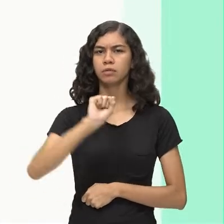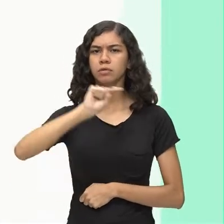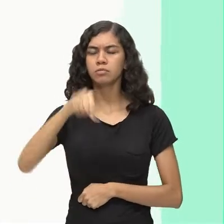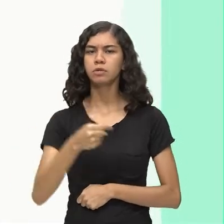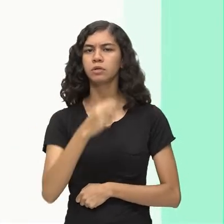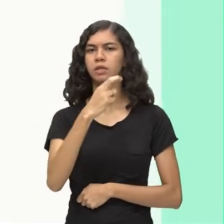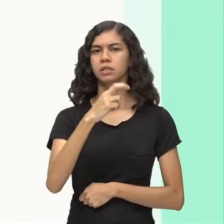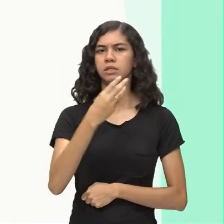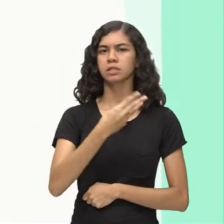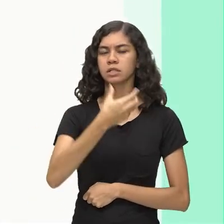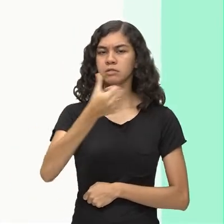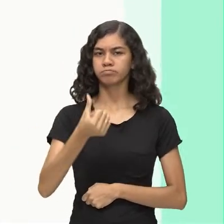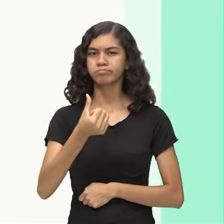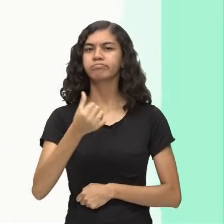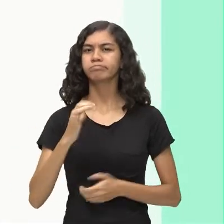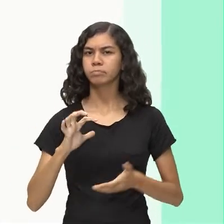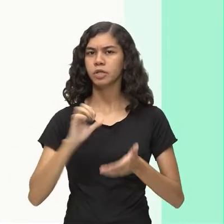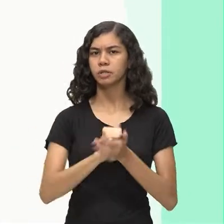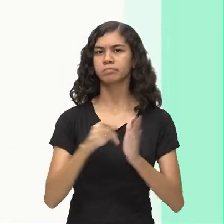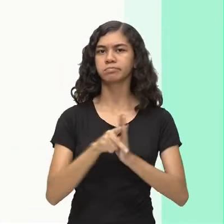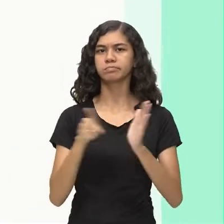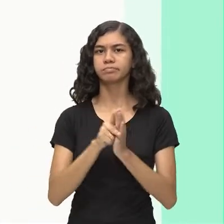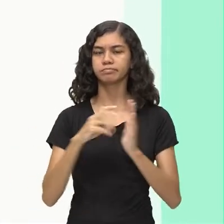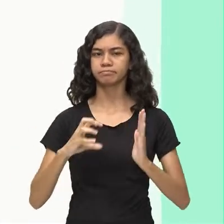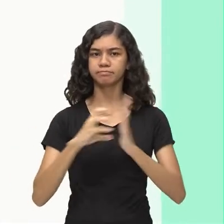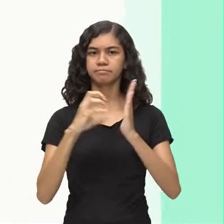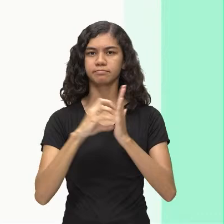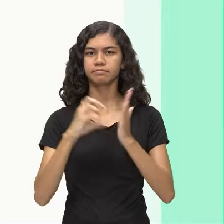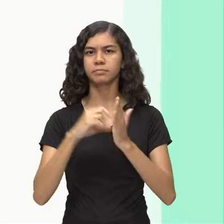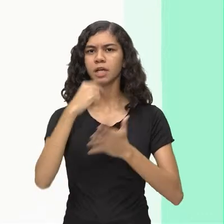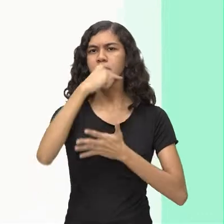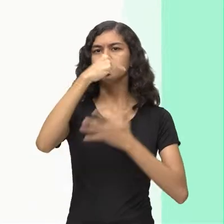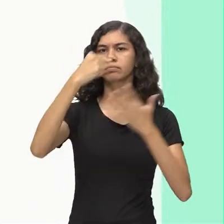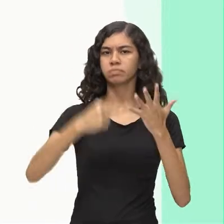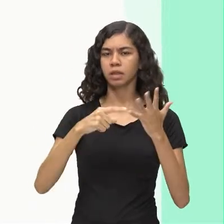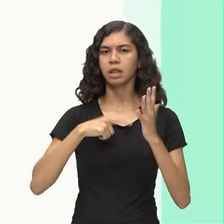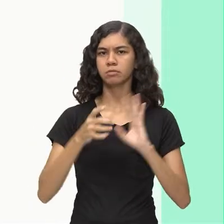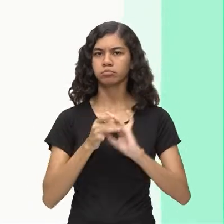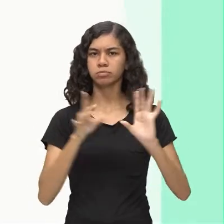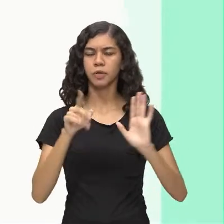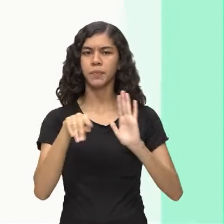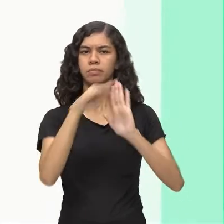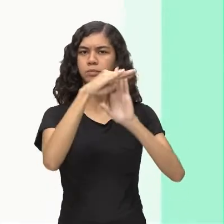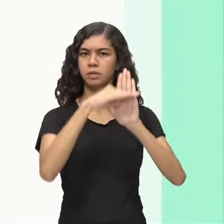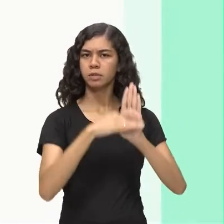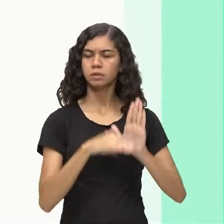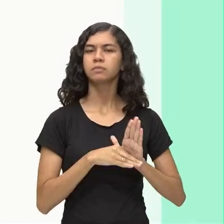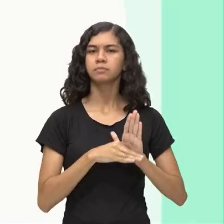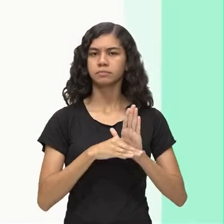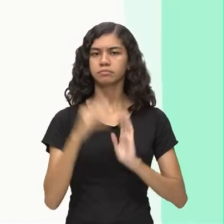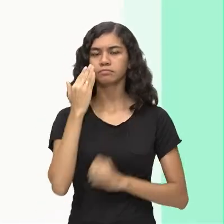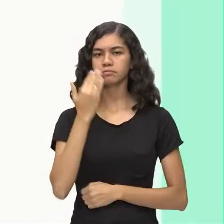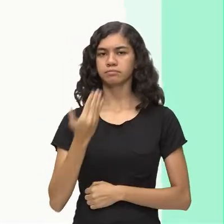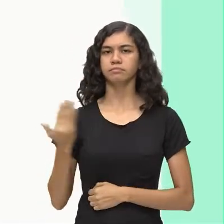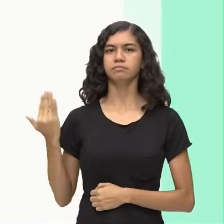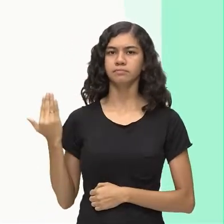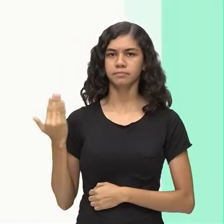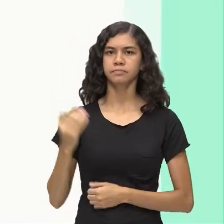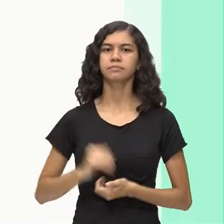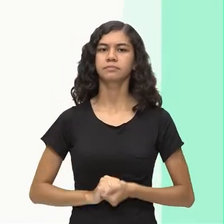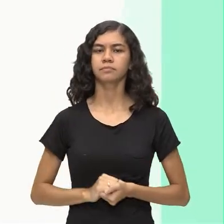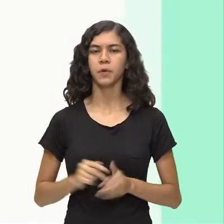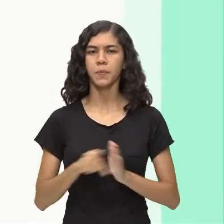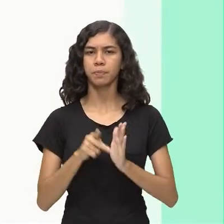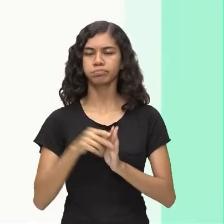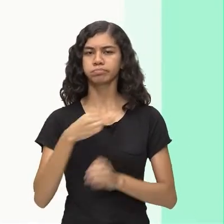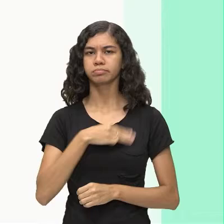1.088.536 casos de AIDS. E aí, todos esses dados estão disponíveis no Boletim Epidemiológico de HIV e AIDS, do Ministério da